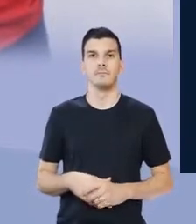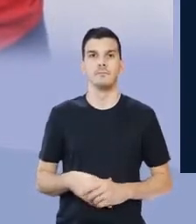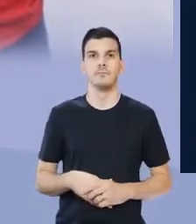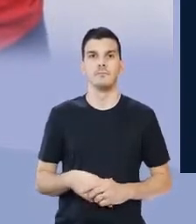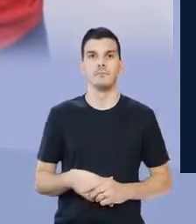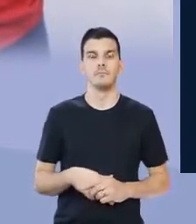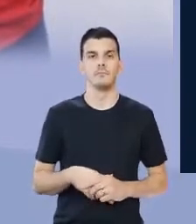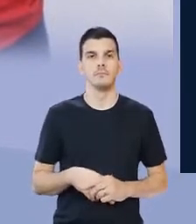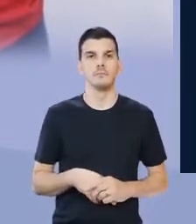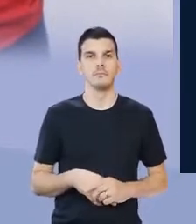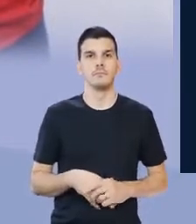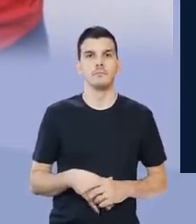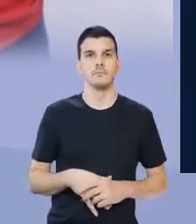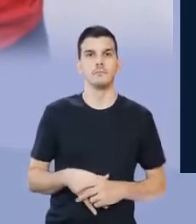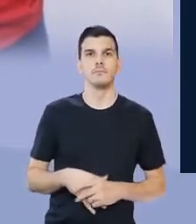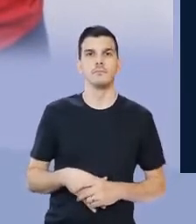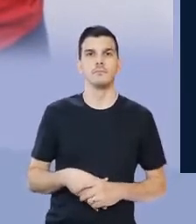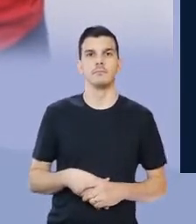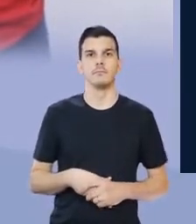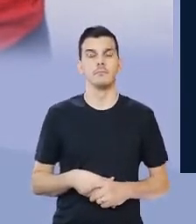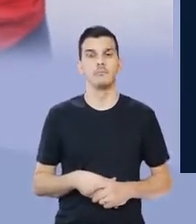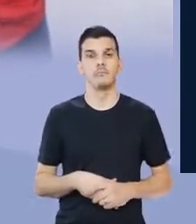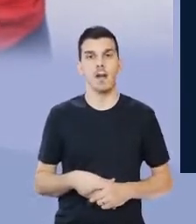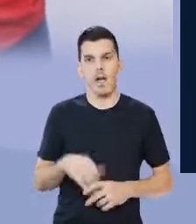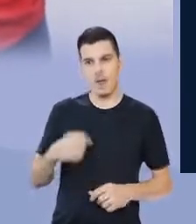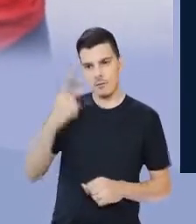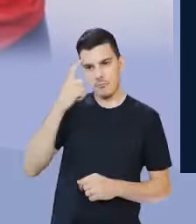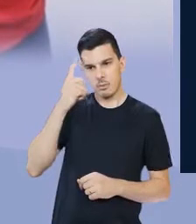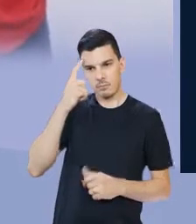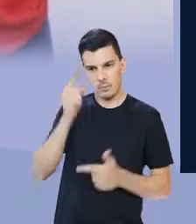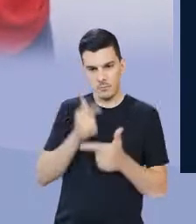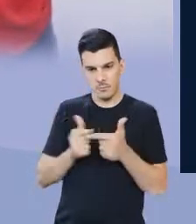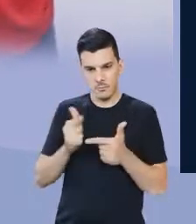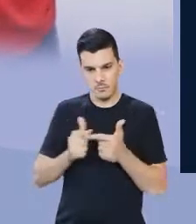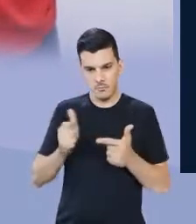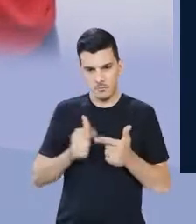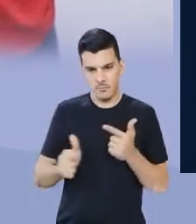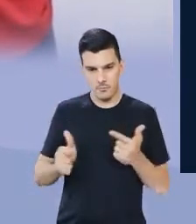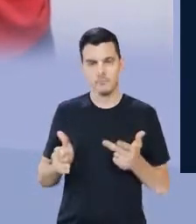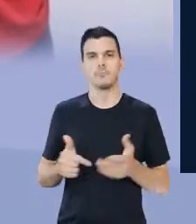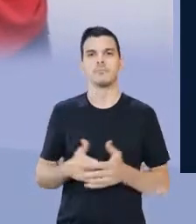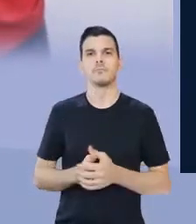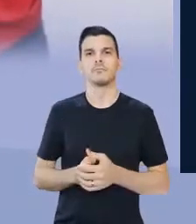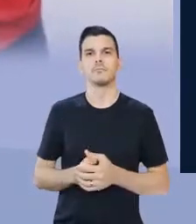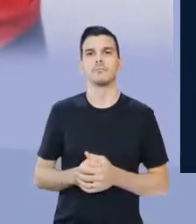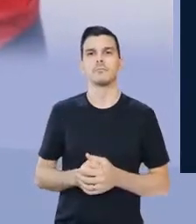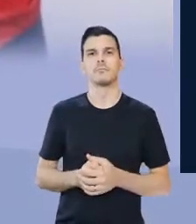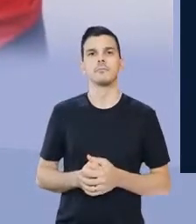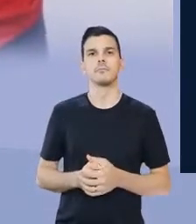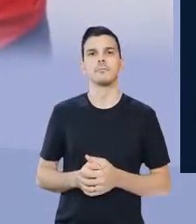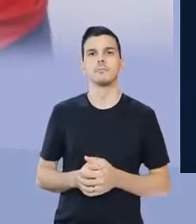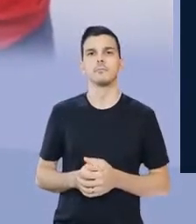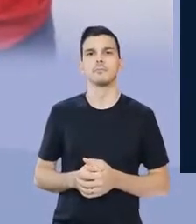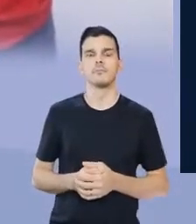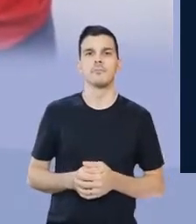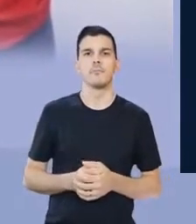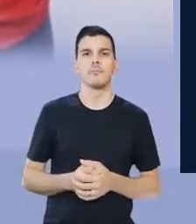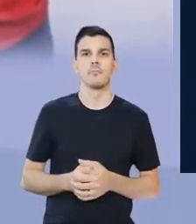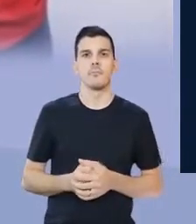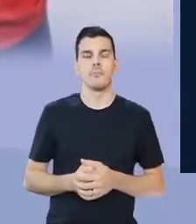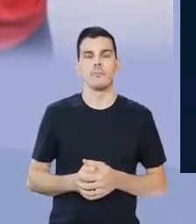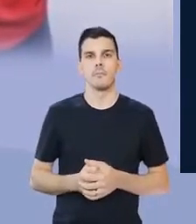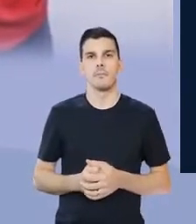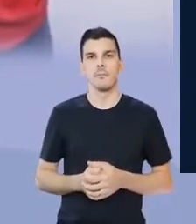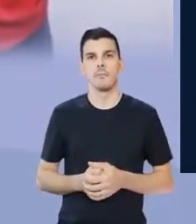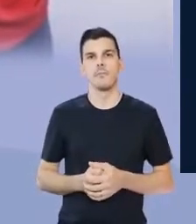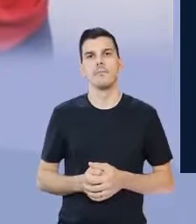about the problem for a while. Então, ele pensou sobre o problema por um momento, né? For a while, um momento. Thought é o passado